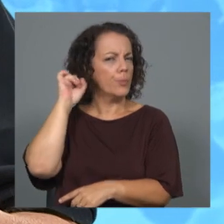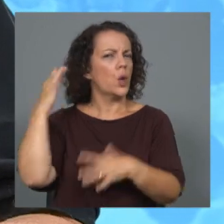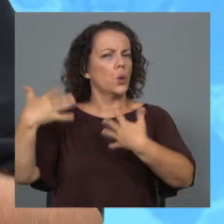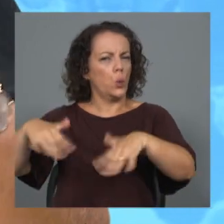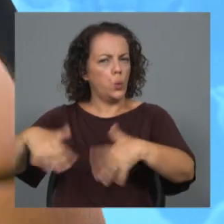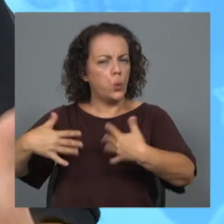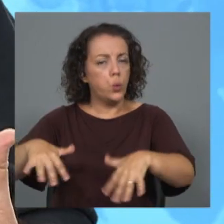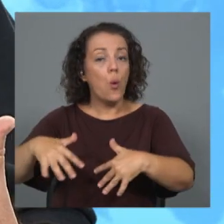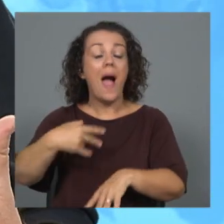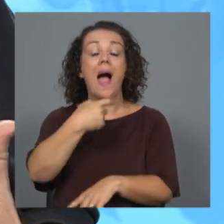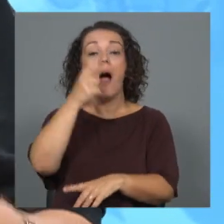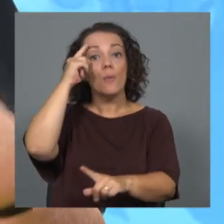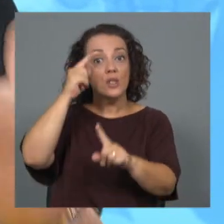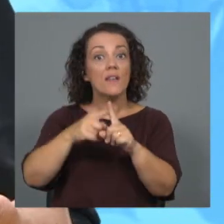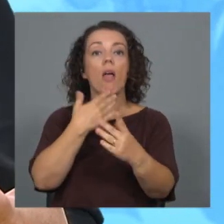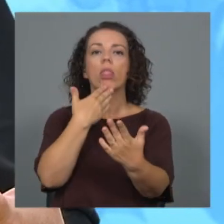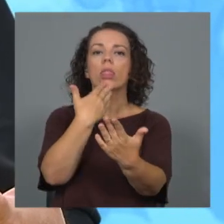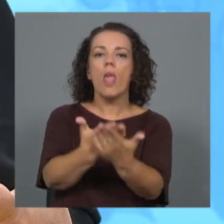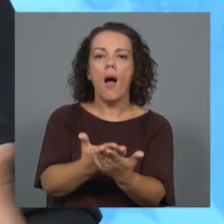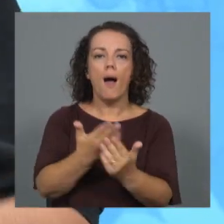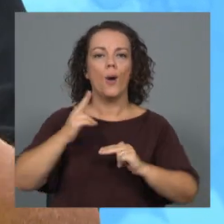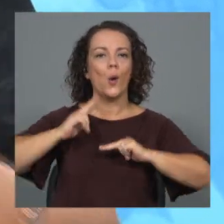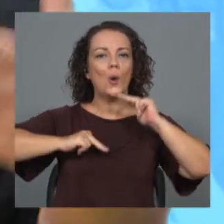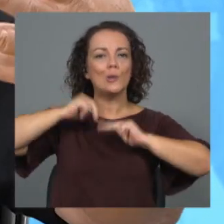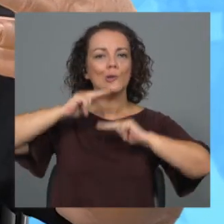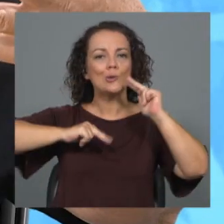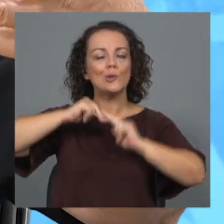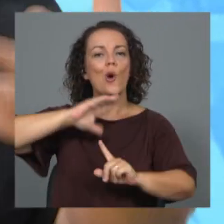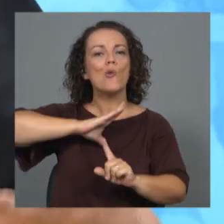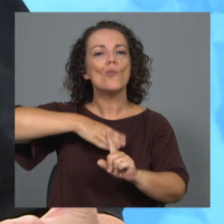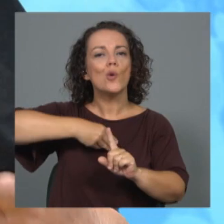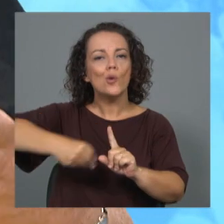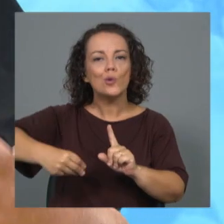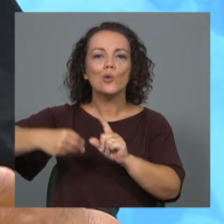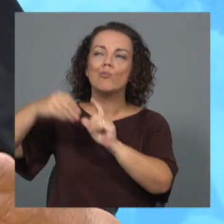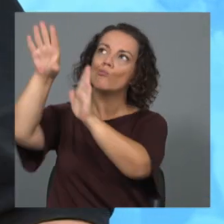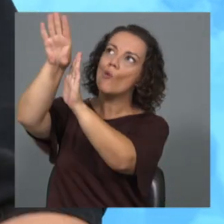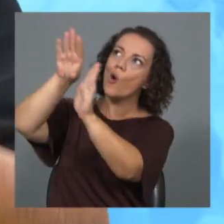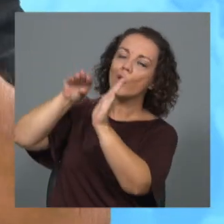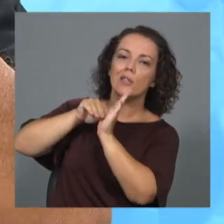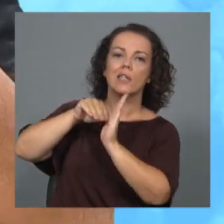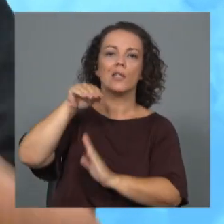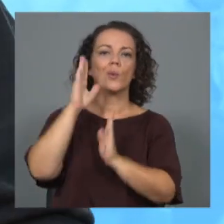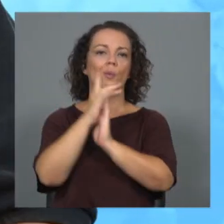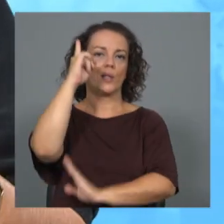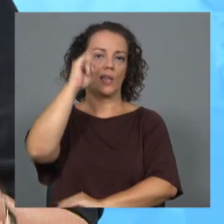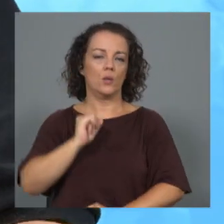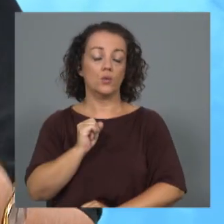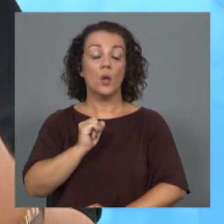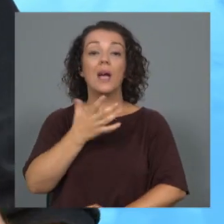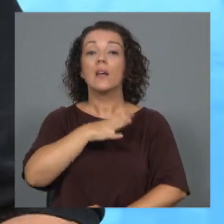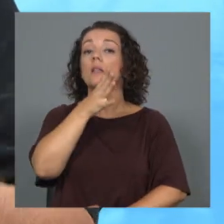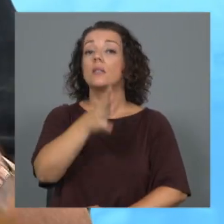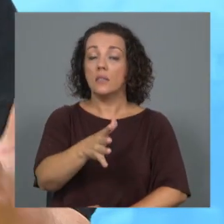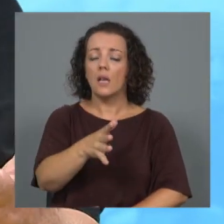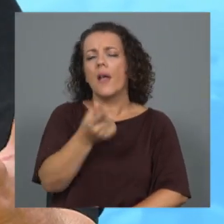para construir um mundo ao gosto de Deus. Então, o dinheiro deve estar ao